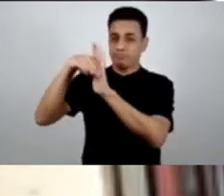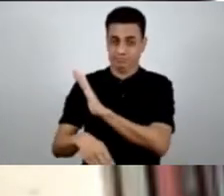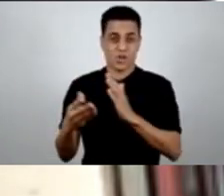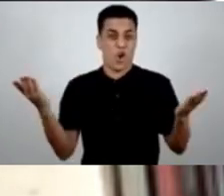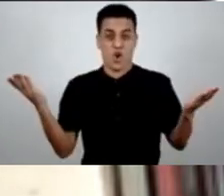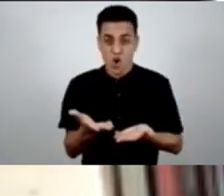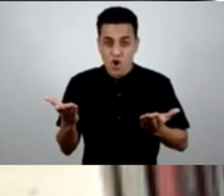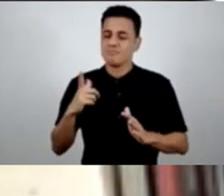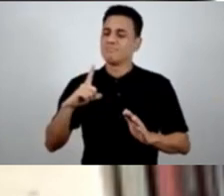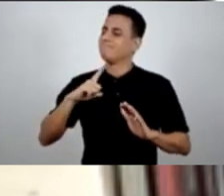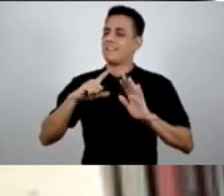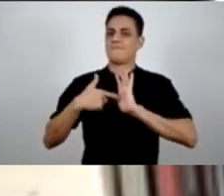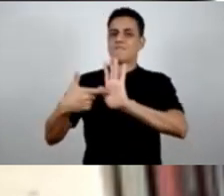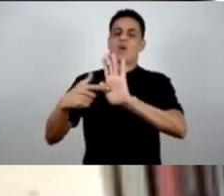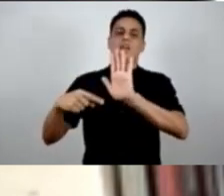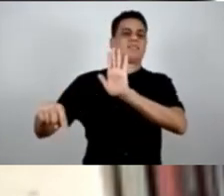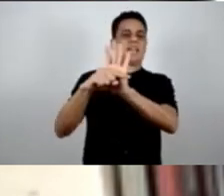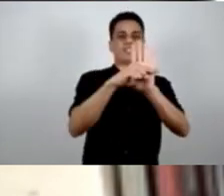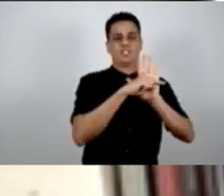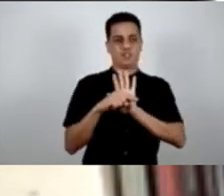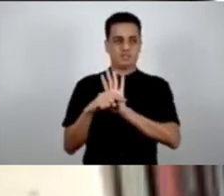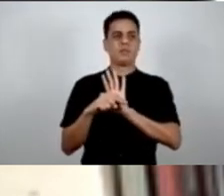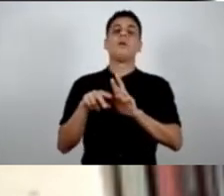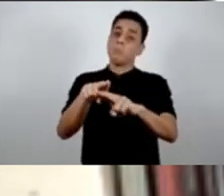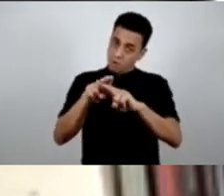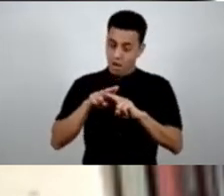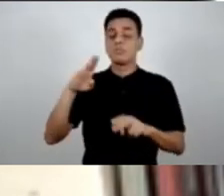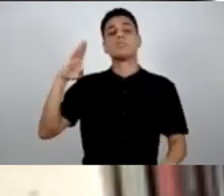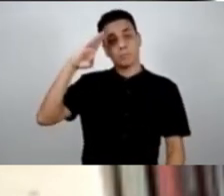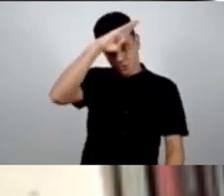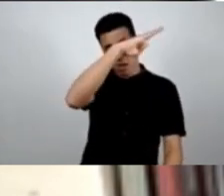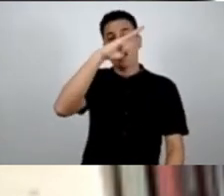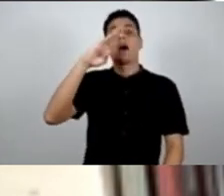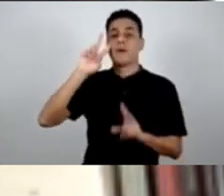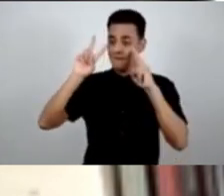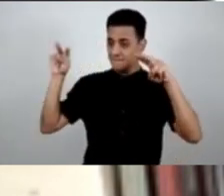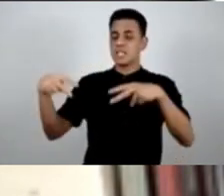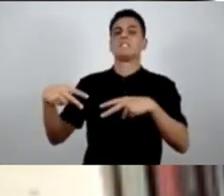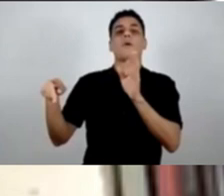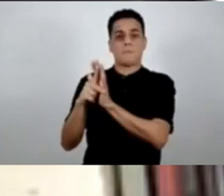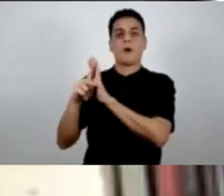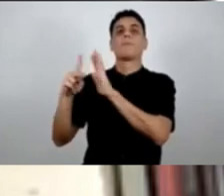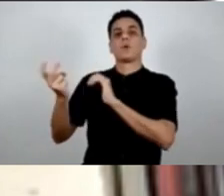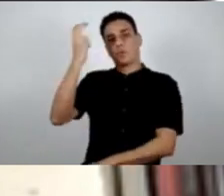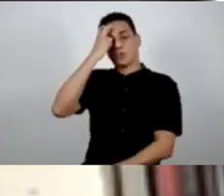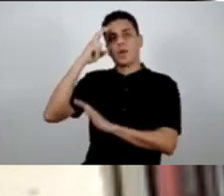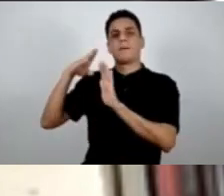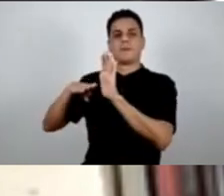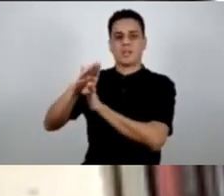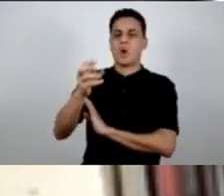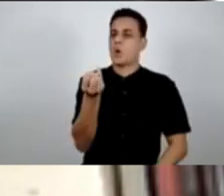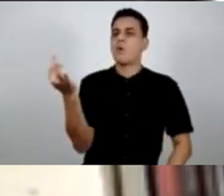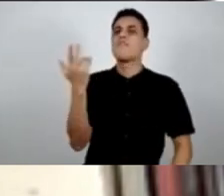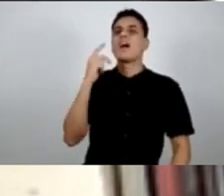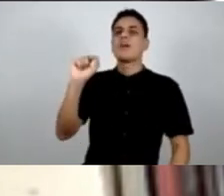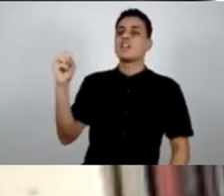imagem negativa do Brasil, e isso se deve ao Bolsonaro, ao bolsonarismo, àqueles que eu chamo de novos bárbaros, não